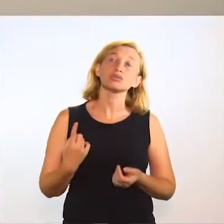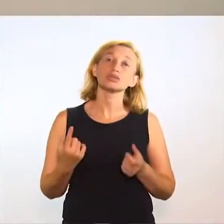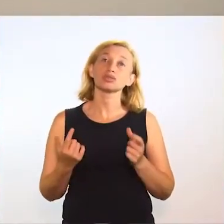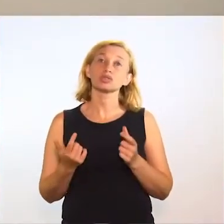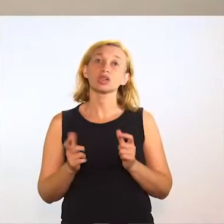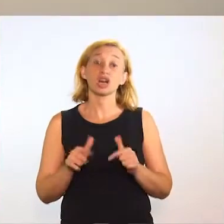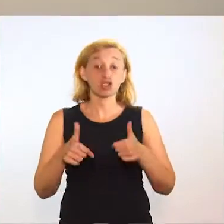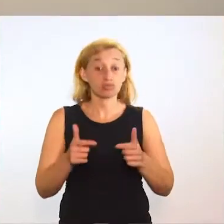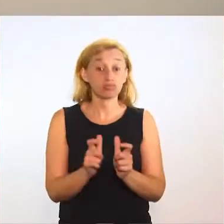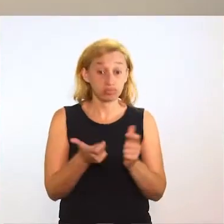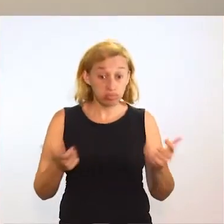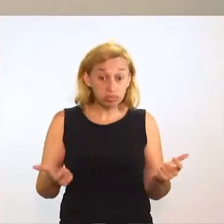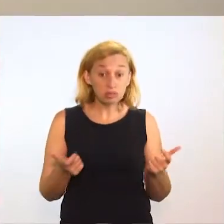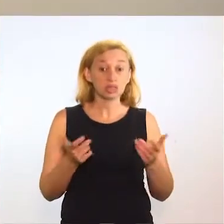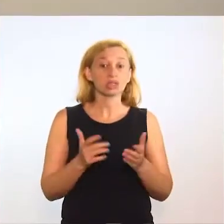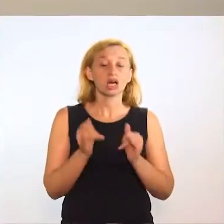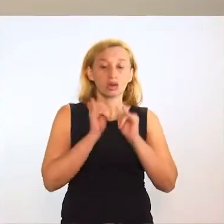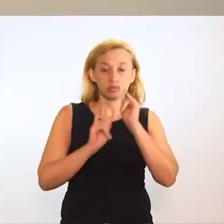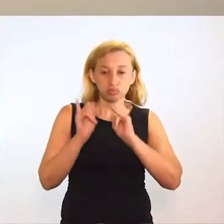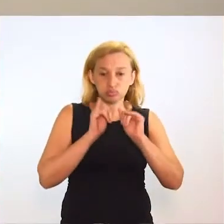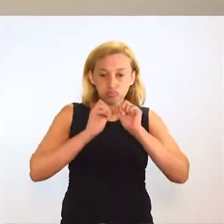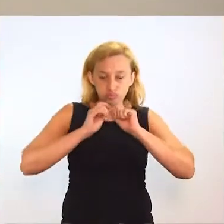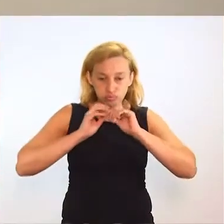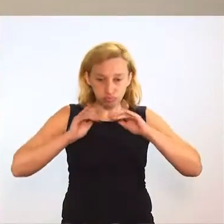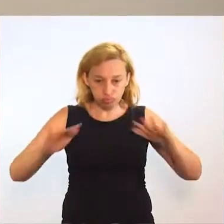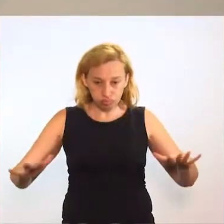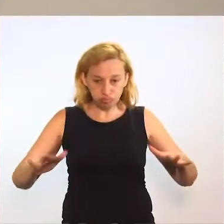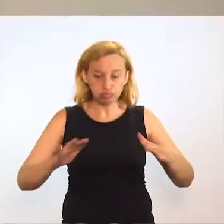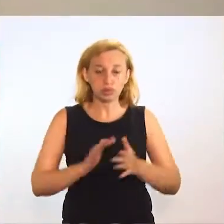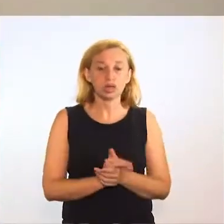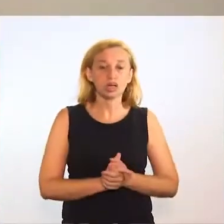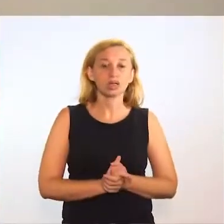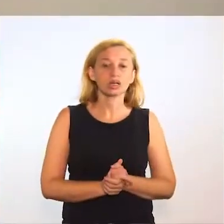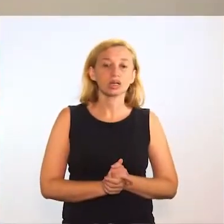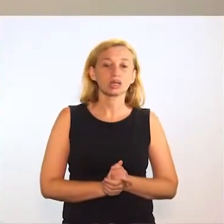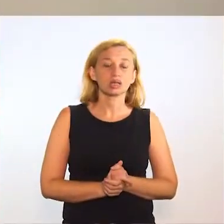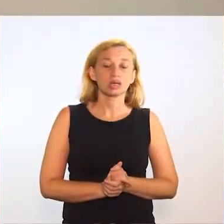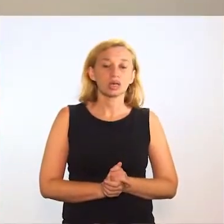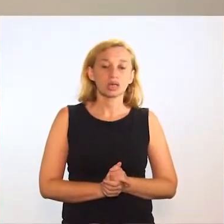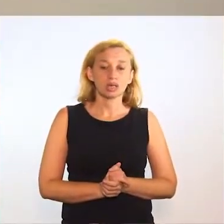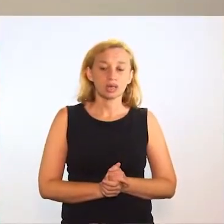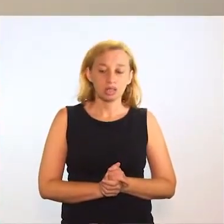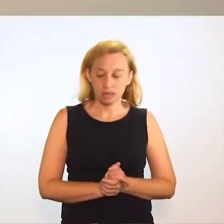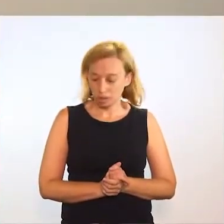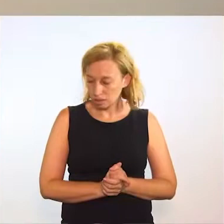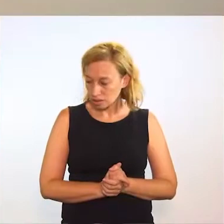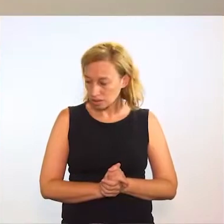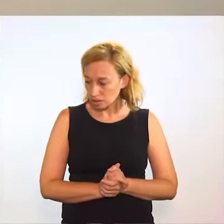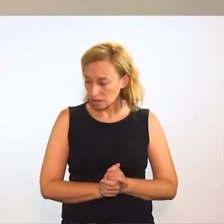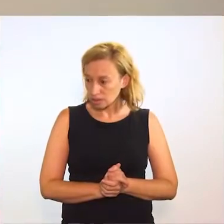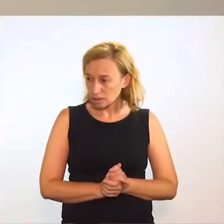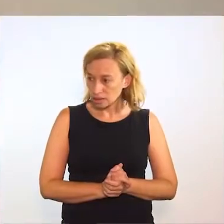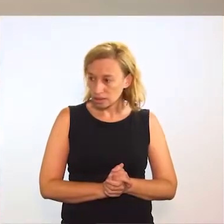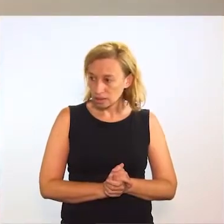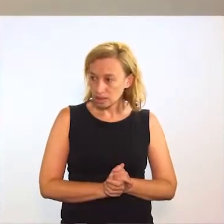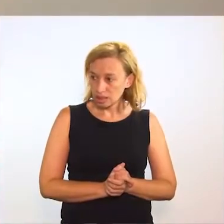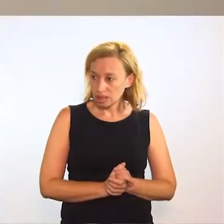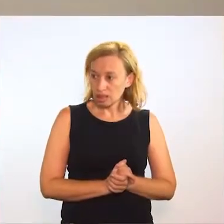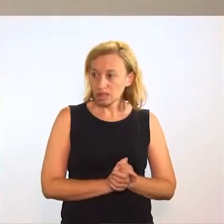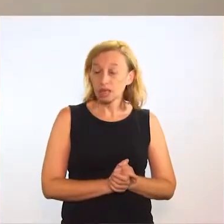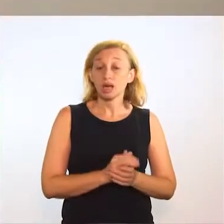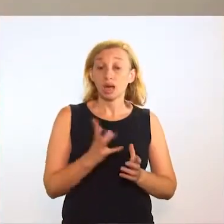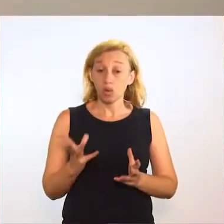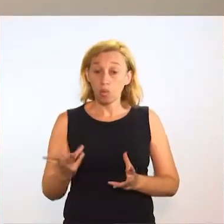gente veio de uma forma muito intensa, e eu vejo que a comunicação, como sempre, ela é um divisor de águas, né? Que ela tanto